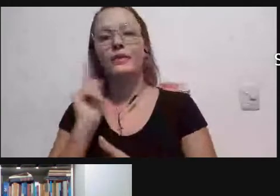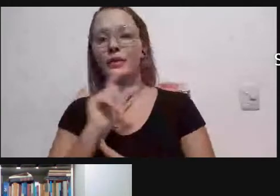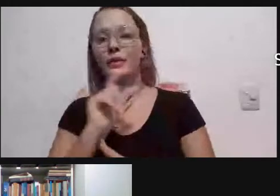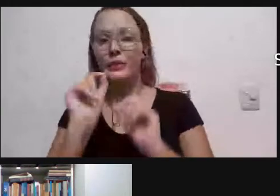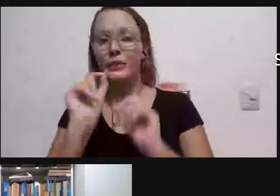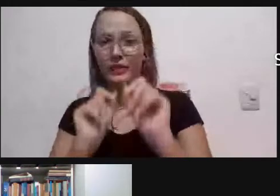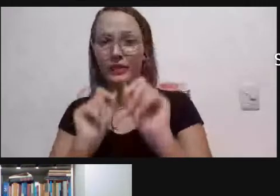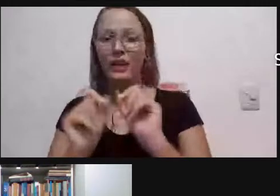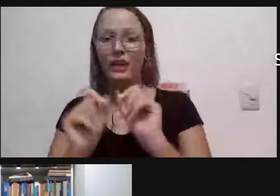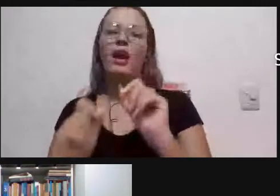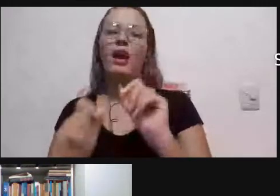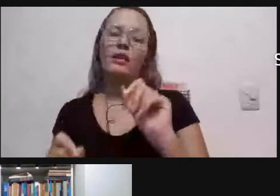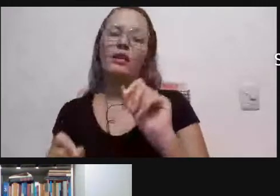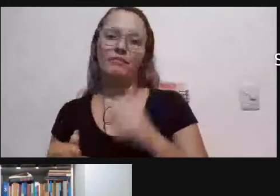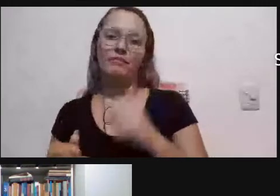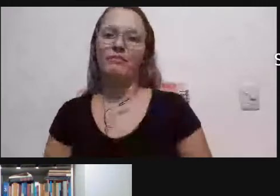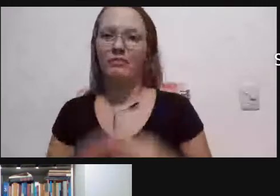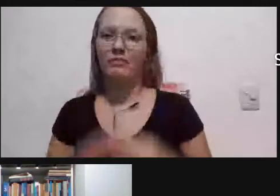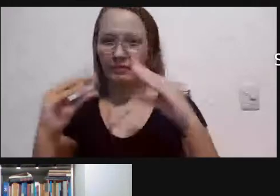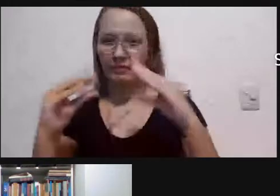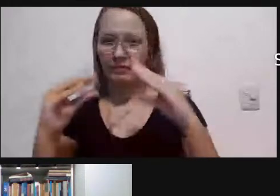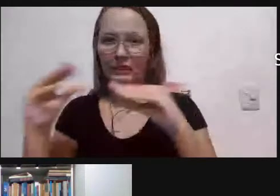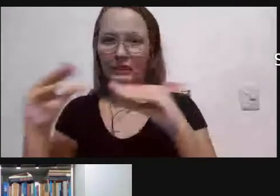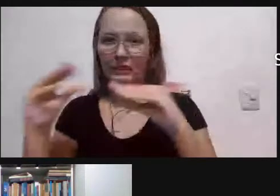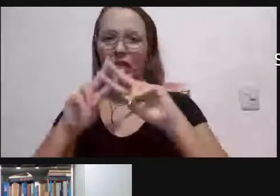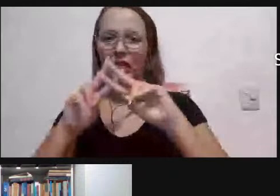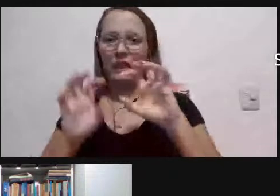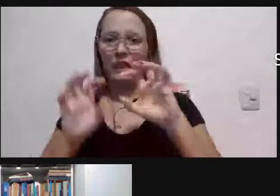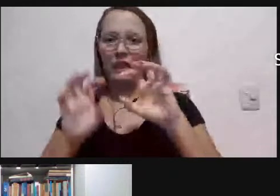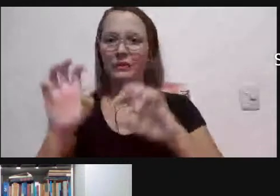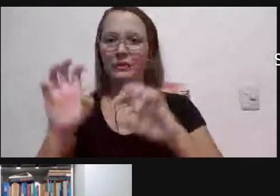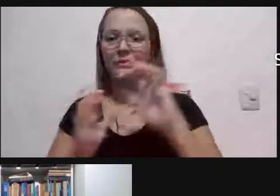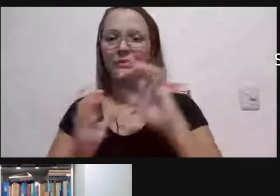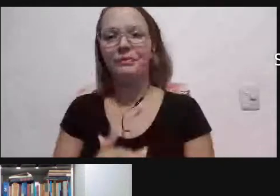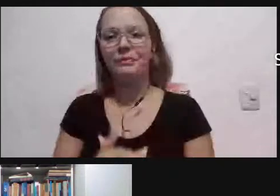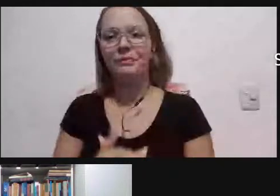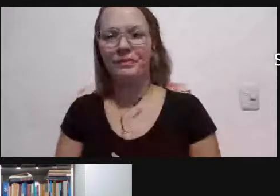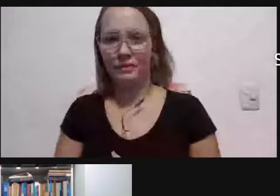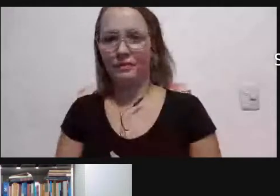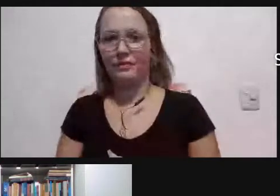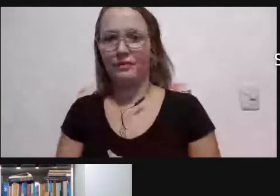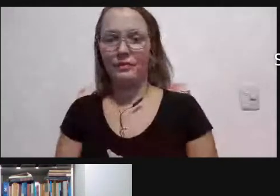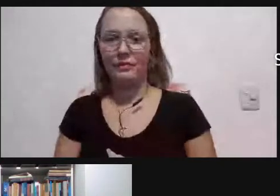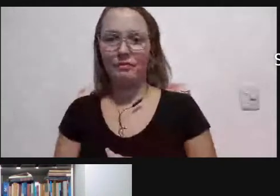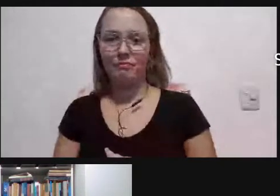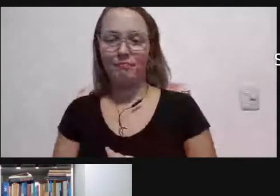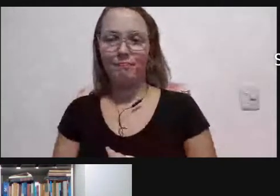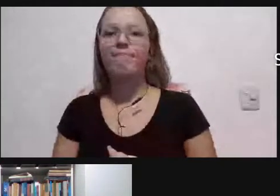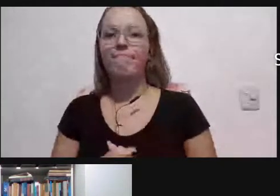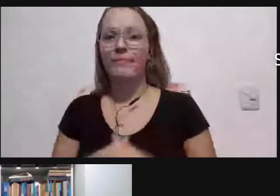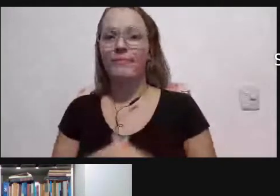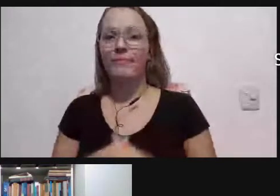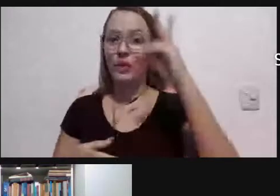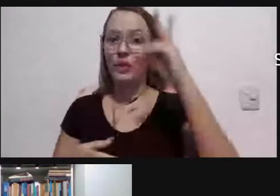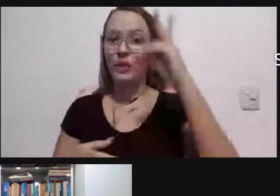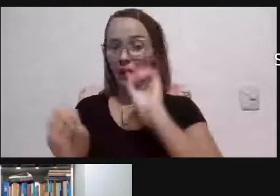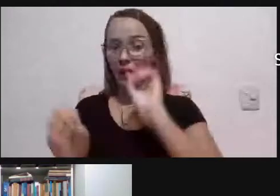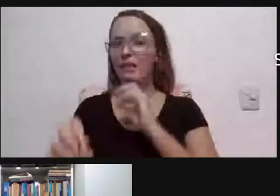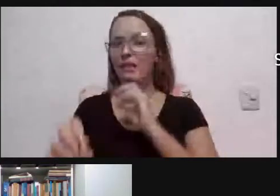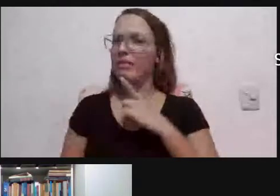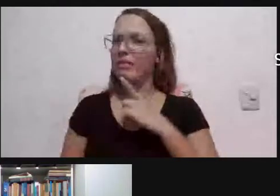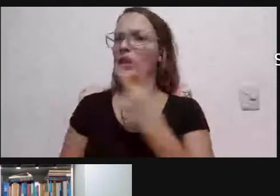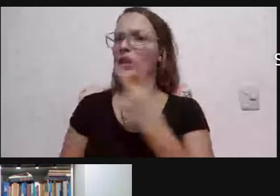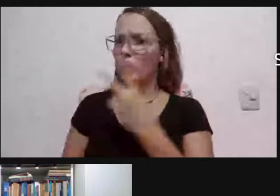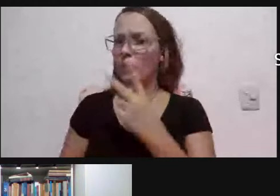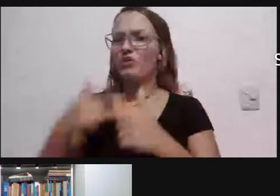linha de história da educação. Tem lá dois trabalhos que eu me lembro agora, um é sobre o batuque de umbigada, e outro, acho que é sobre um